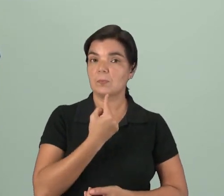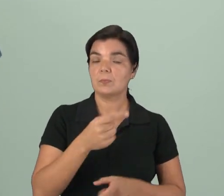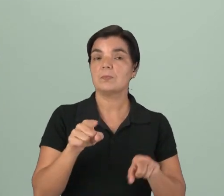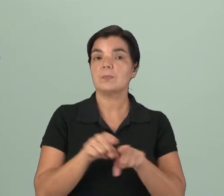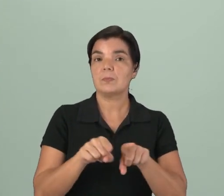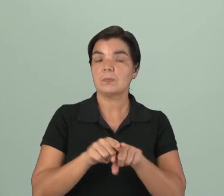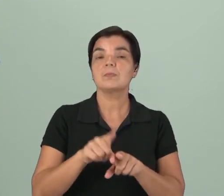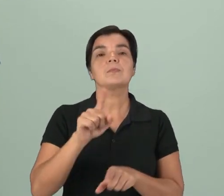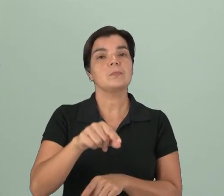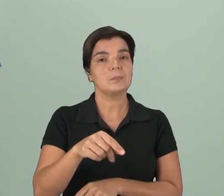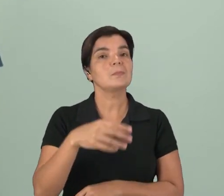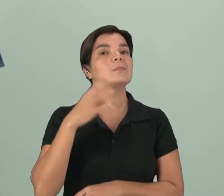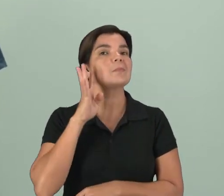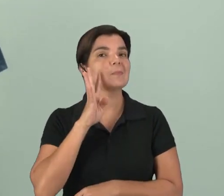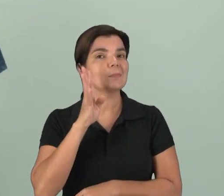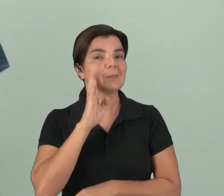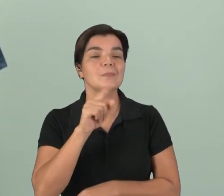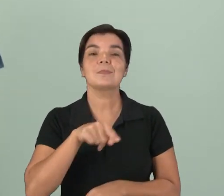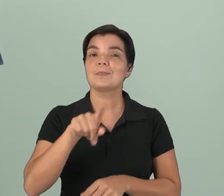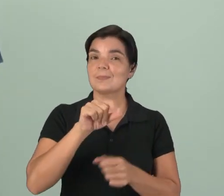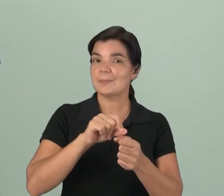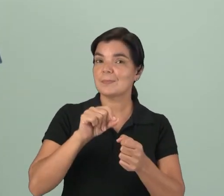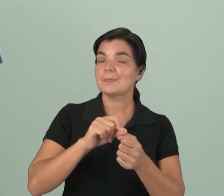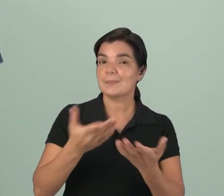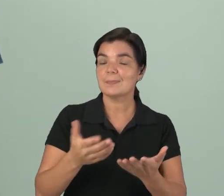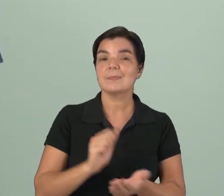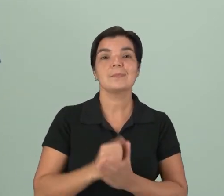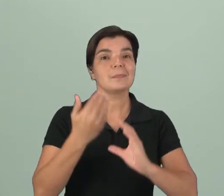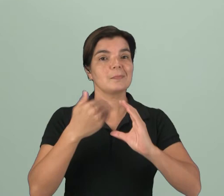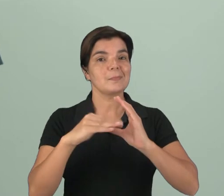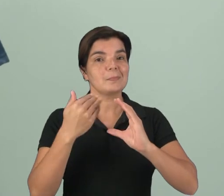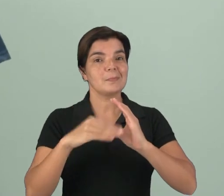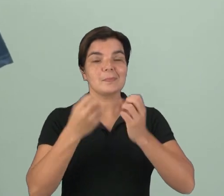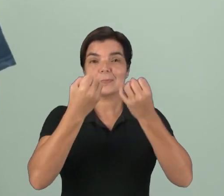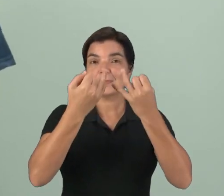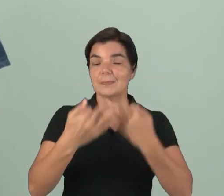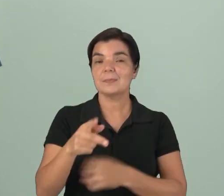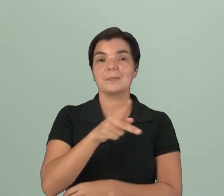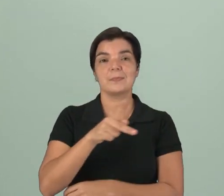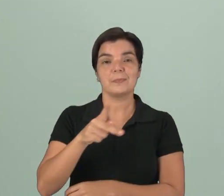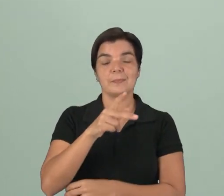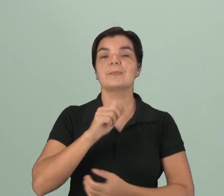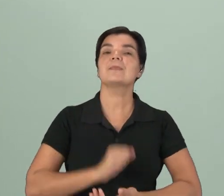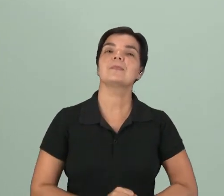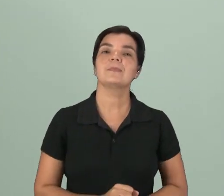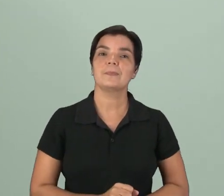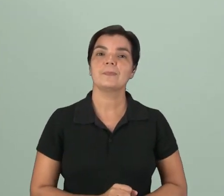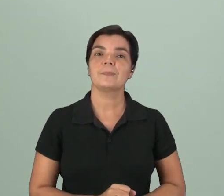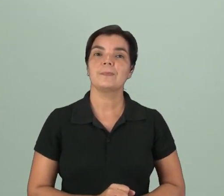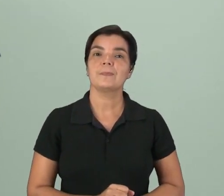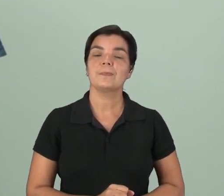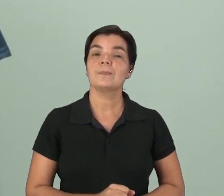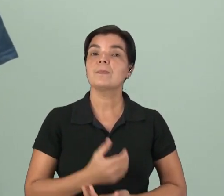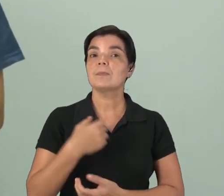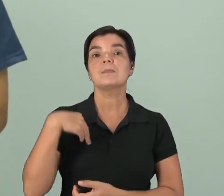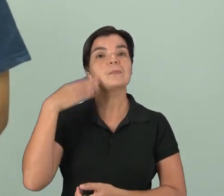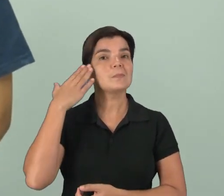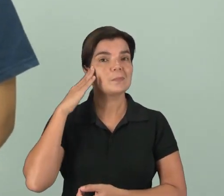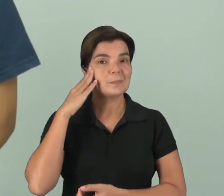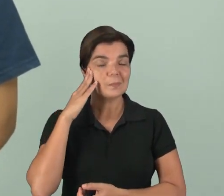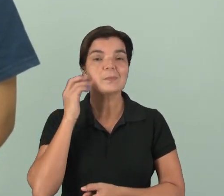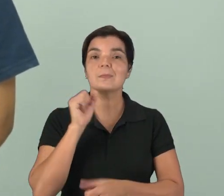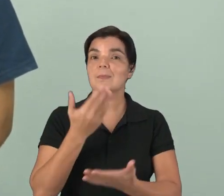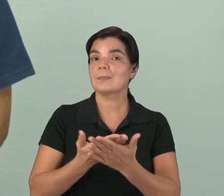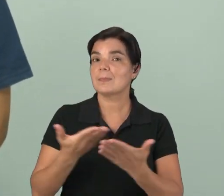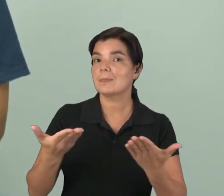com vocês. É muito interessante que vocês façam e mandem esse relato para o professor de vocês. Espero que vocês tenham